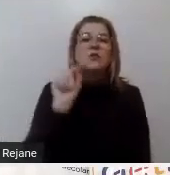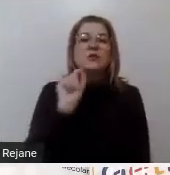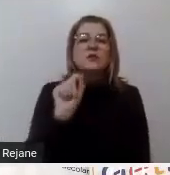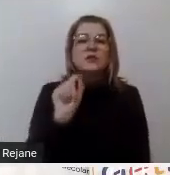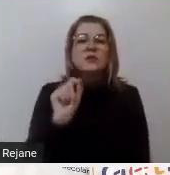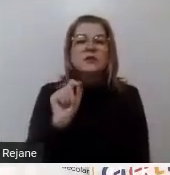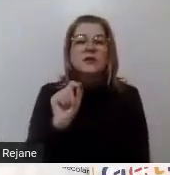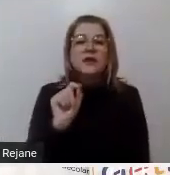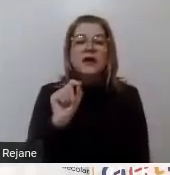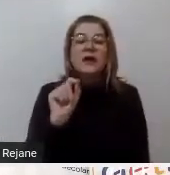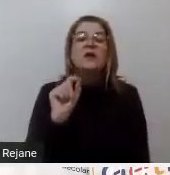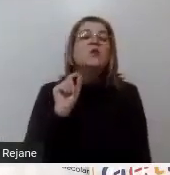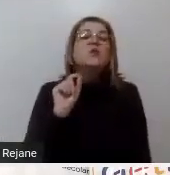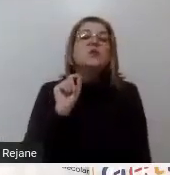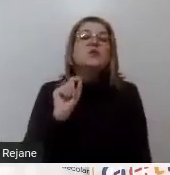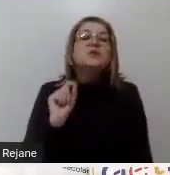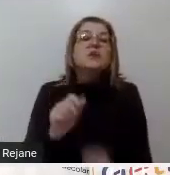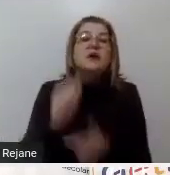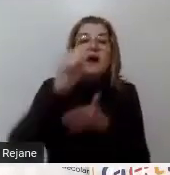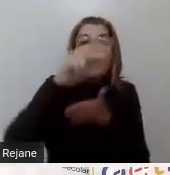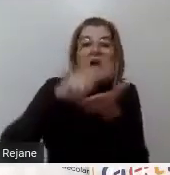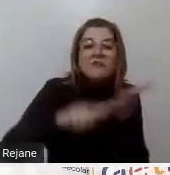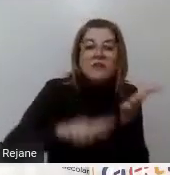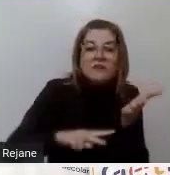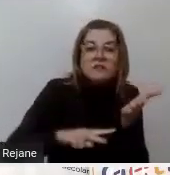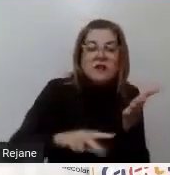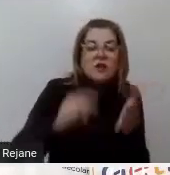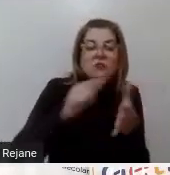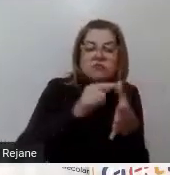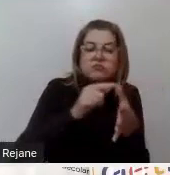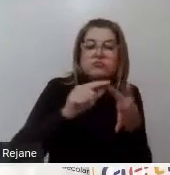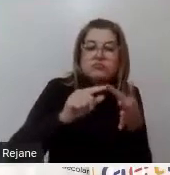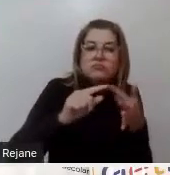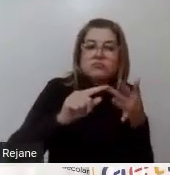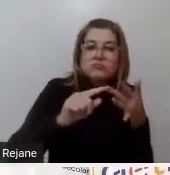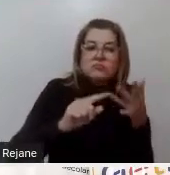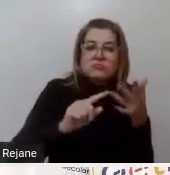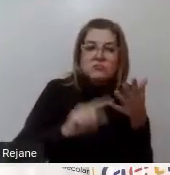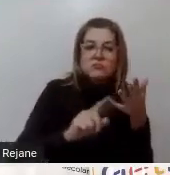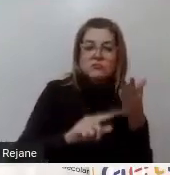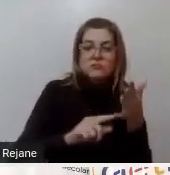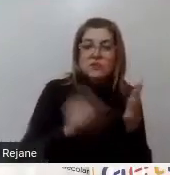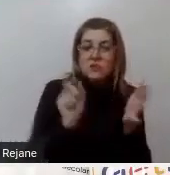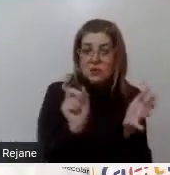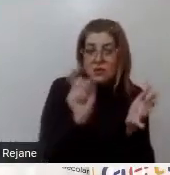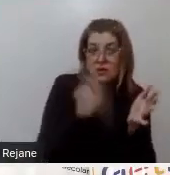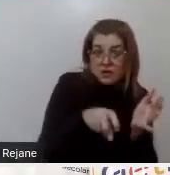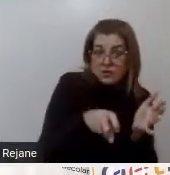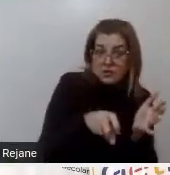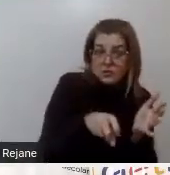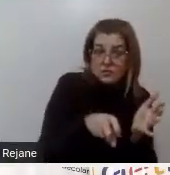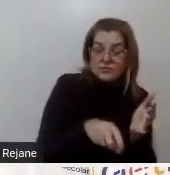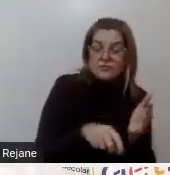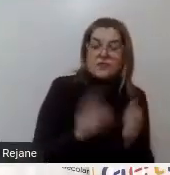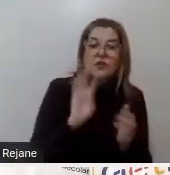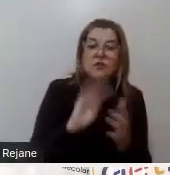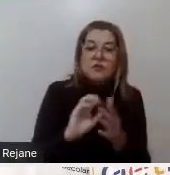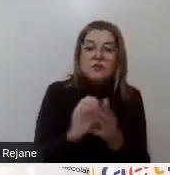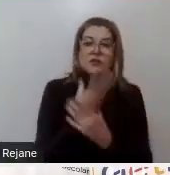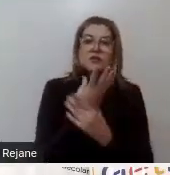que o professor vai fazer uso na correção, tá? Quando eu clico aqui em rubrica, eu tenho a possibilidade de criar,